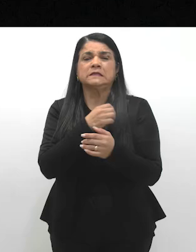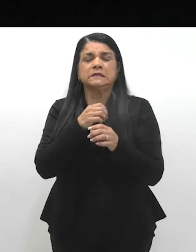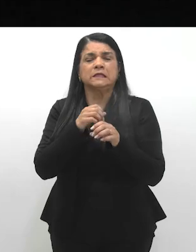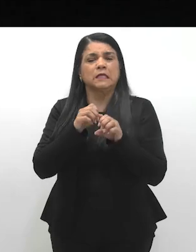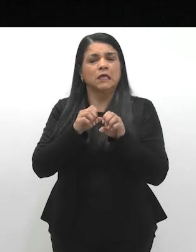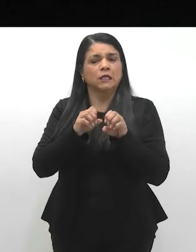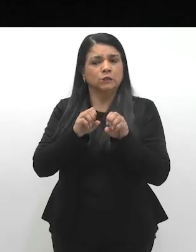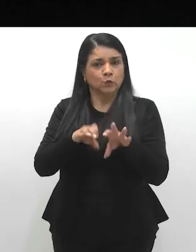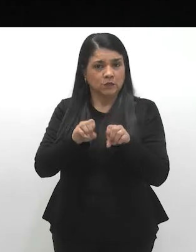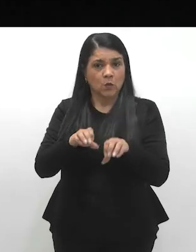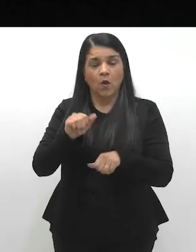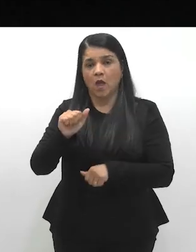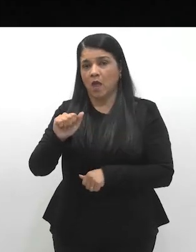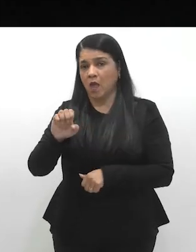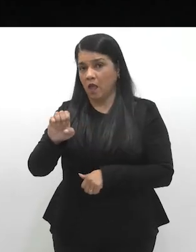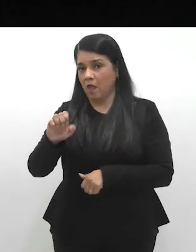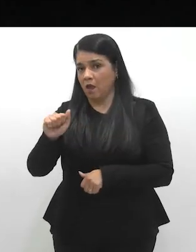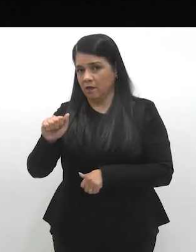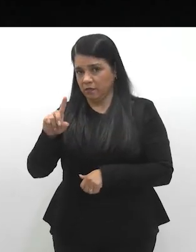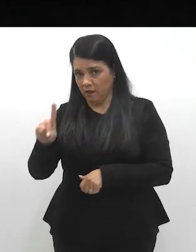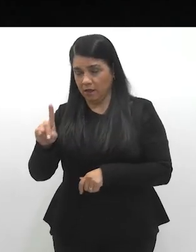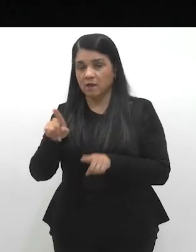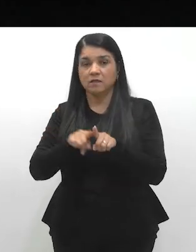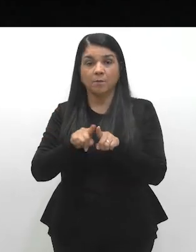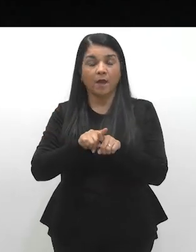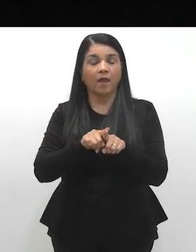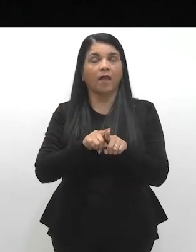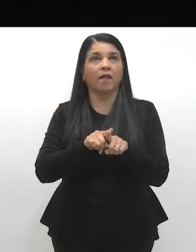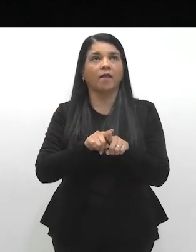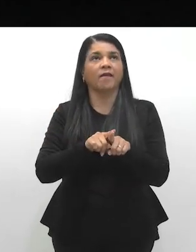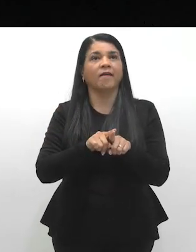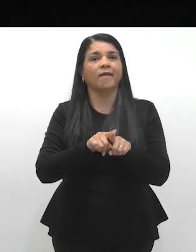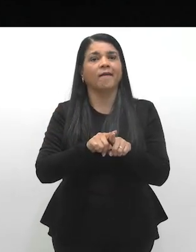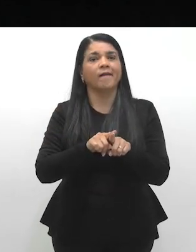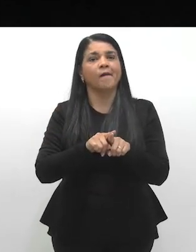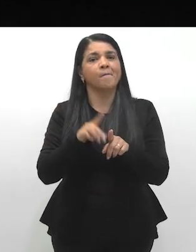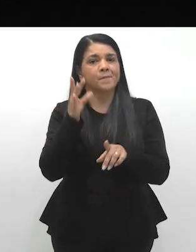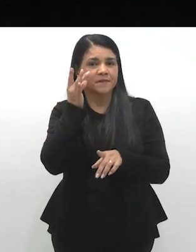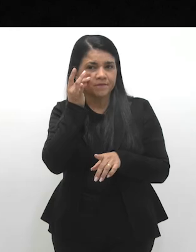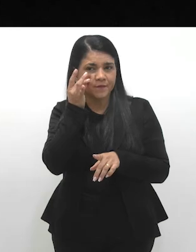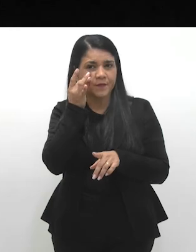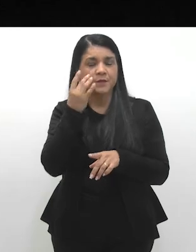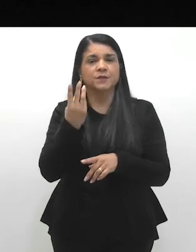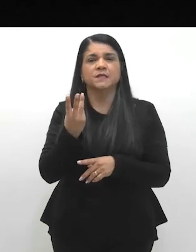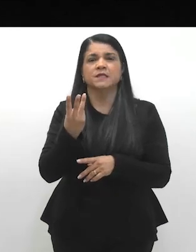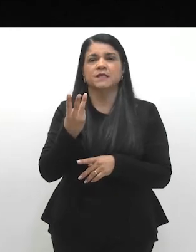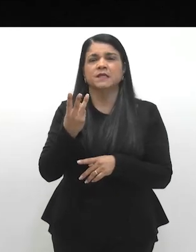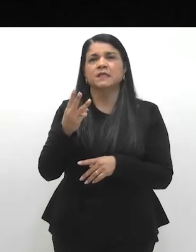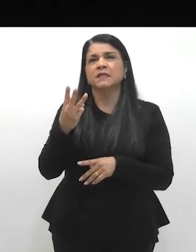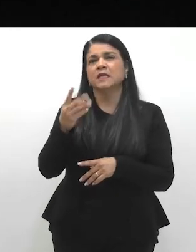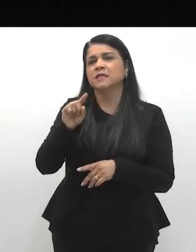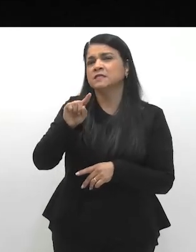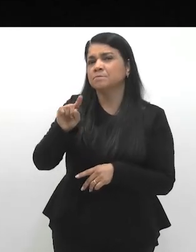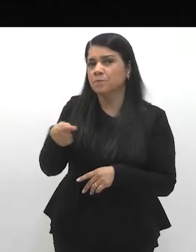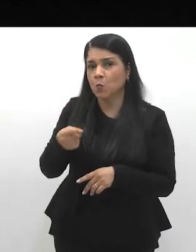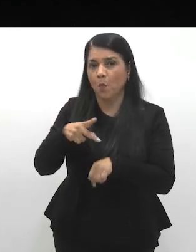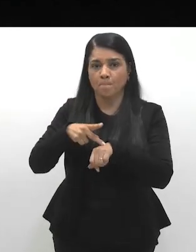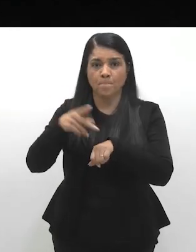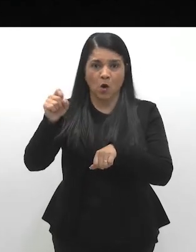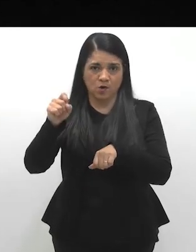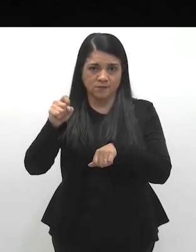considerando educação à distância e presencial, de graduação e 3.000